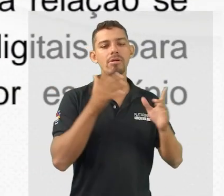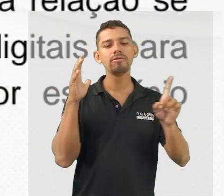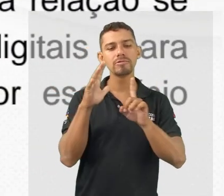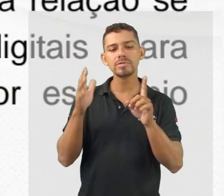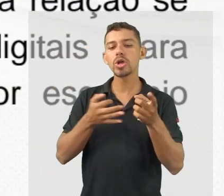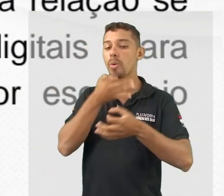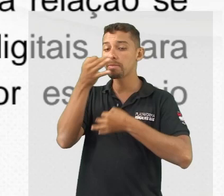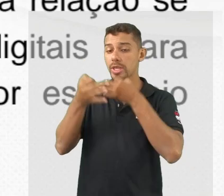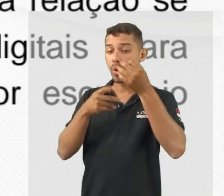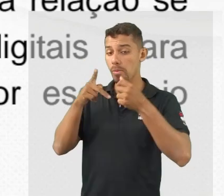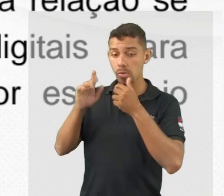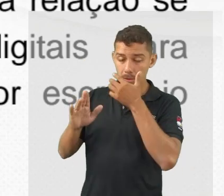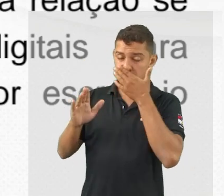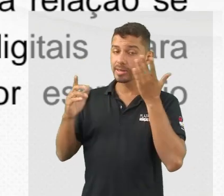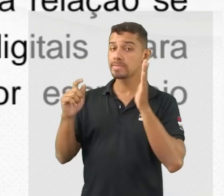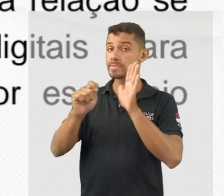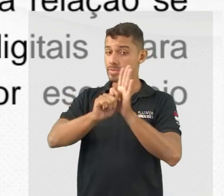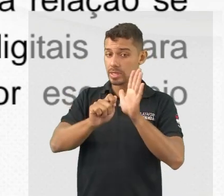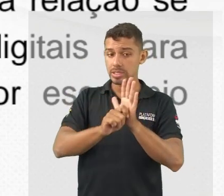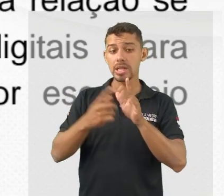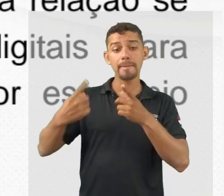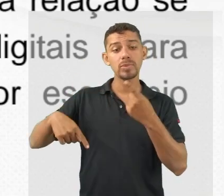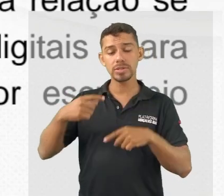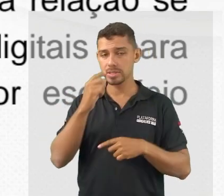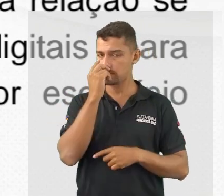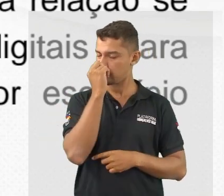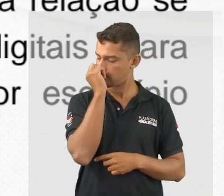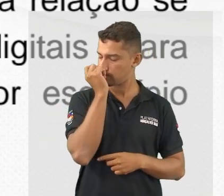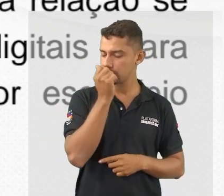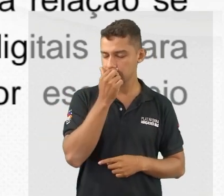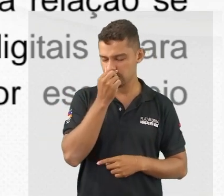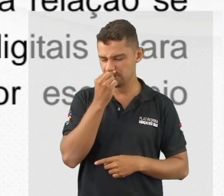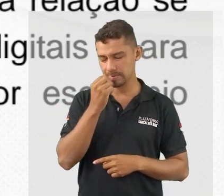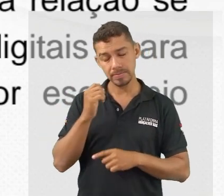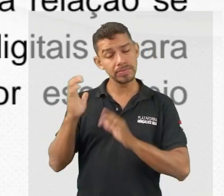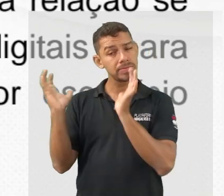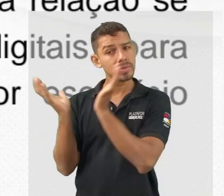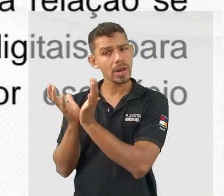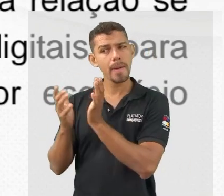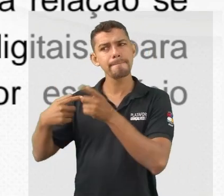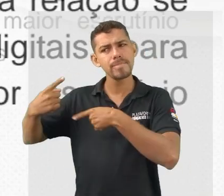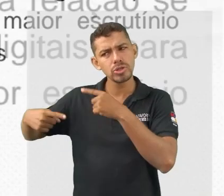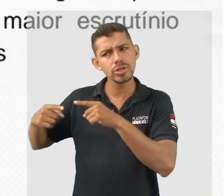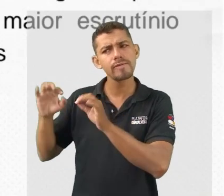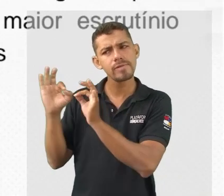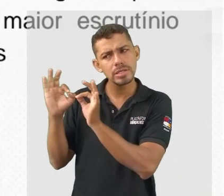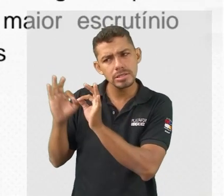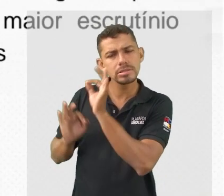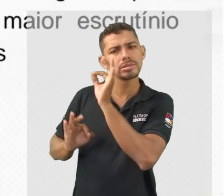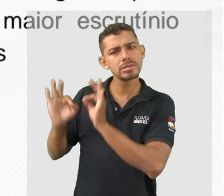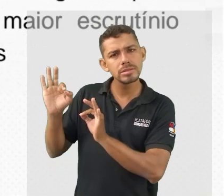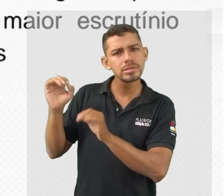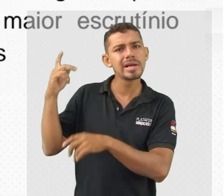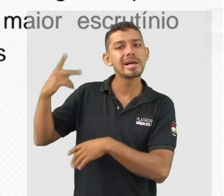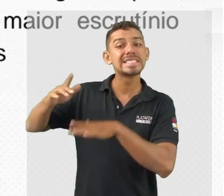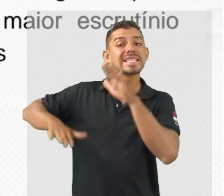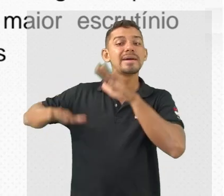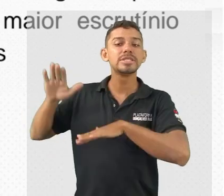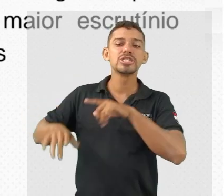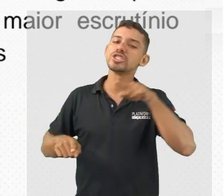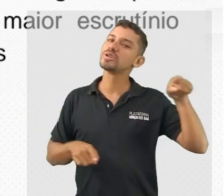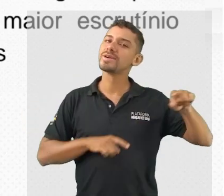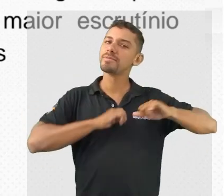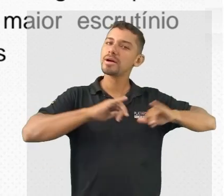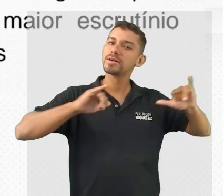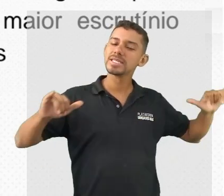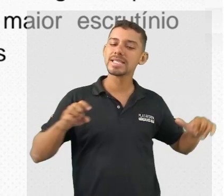opinião pública e a agenda política. Ou seja, às vezes o que um grupo político queria realizar dependia muito daquilo que circulava na